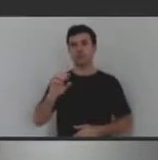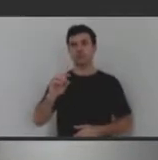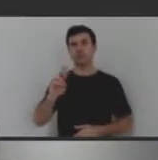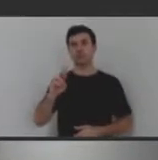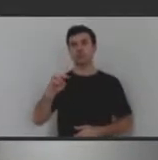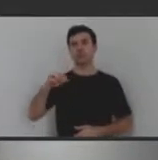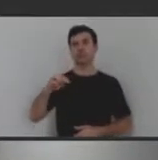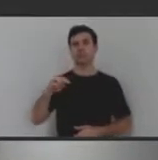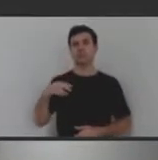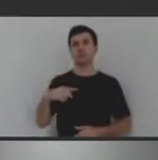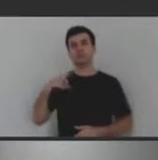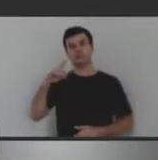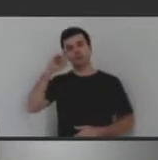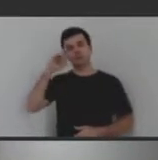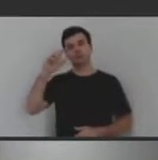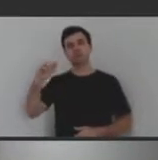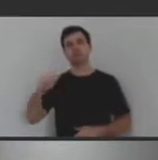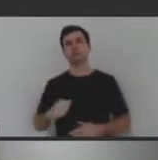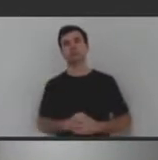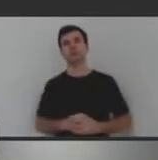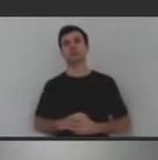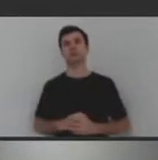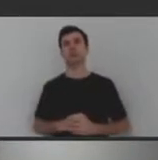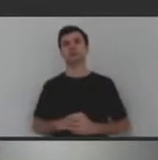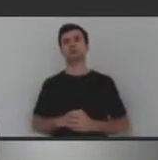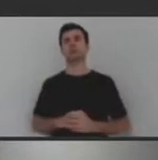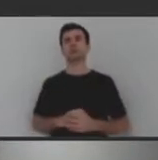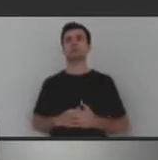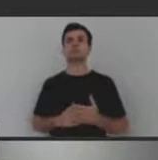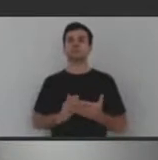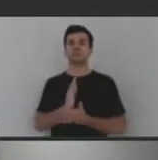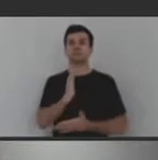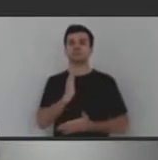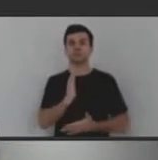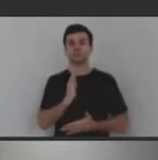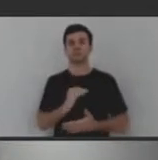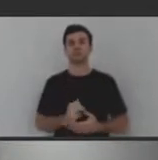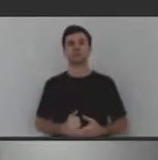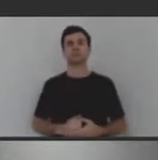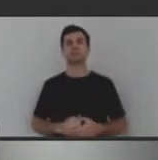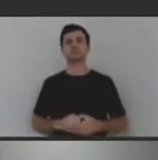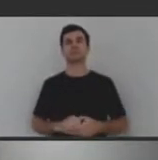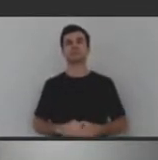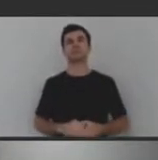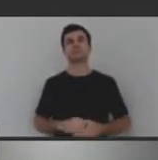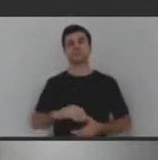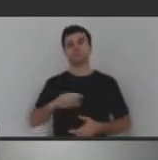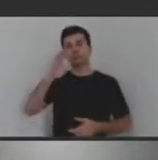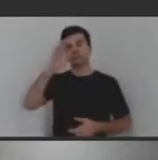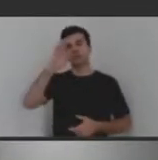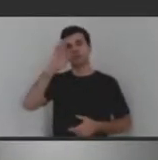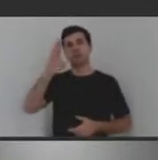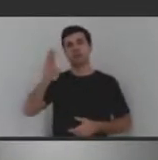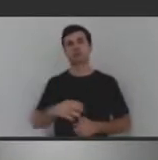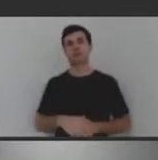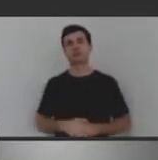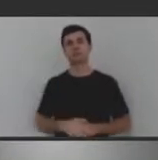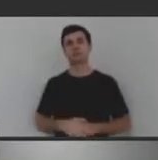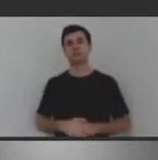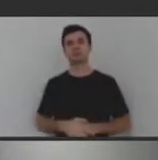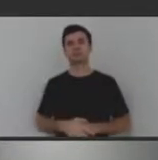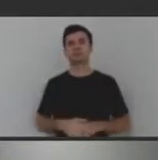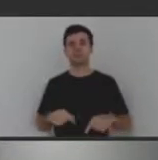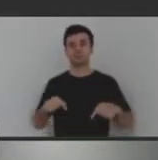estão, os contrários se manifestem. Está aprovada a passagem direta para a ordem do dia. Declaro encerrado o